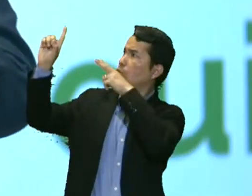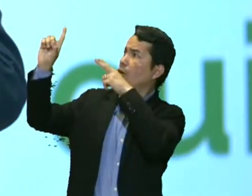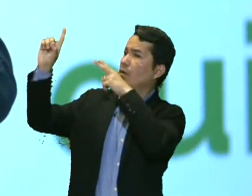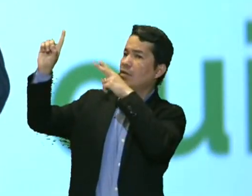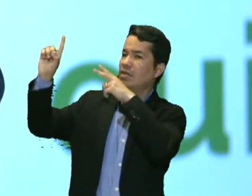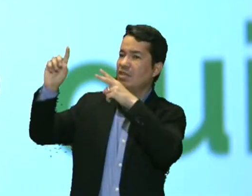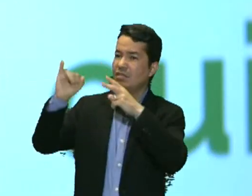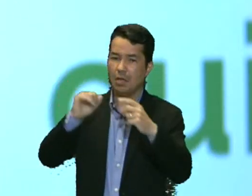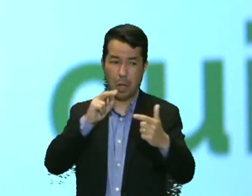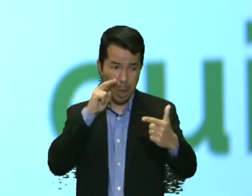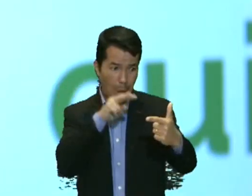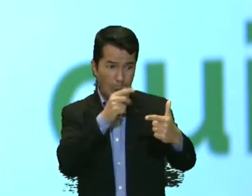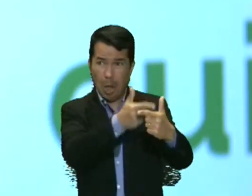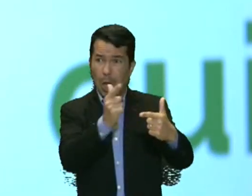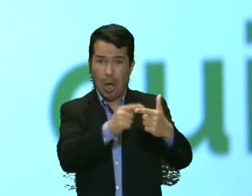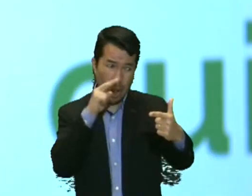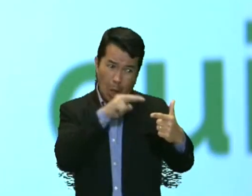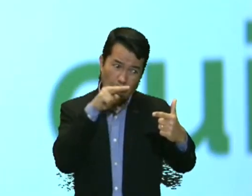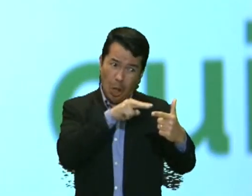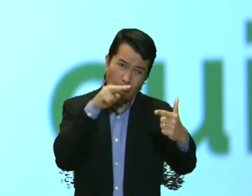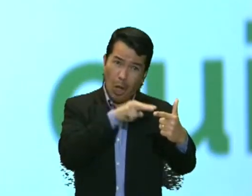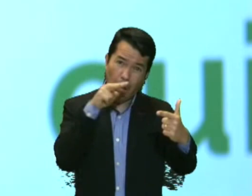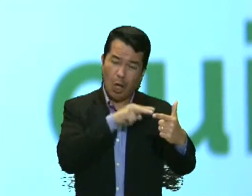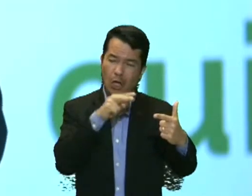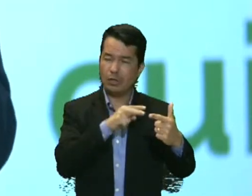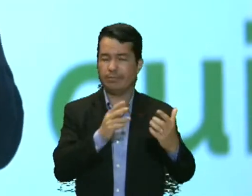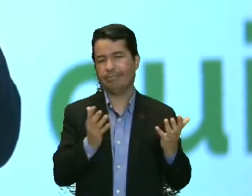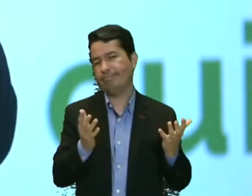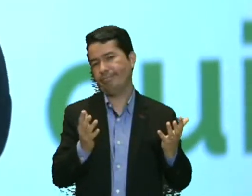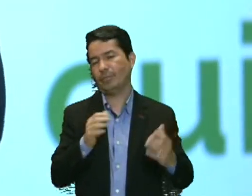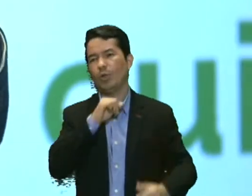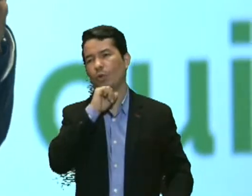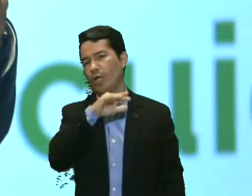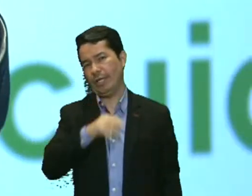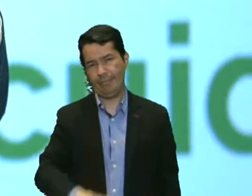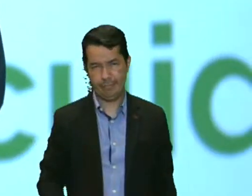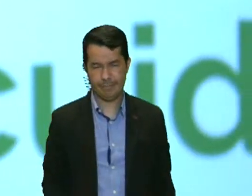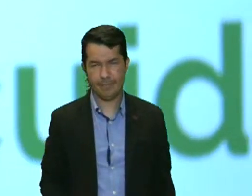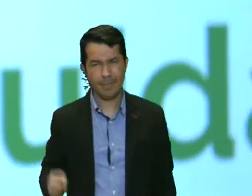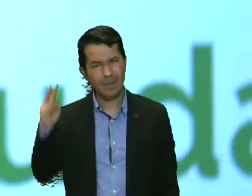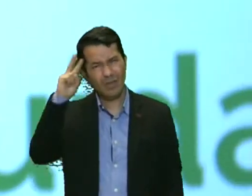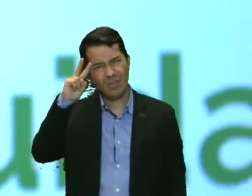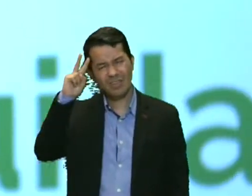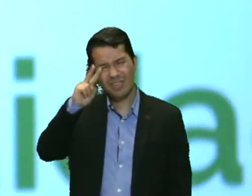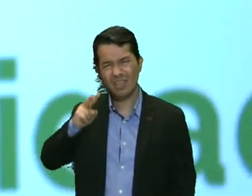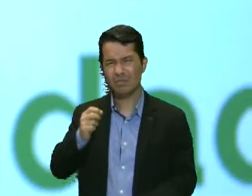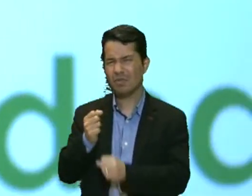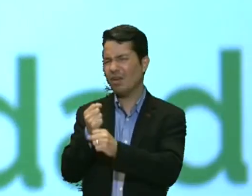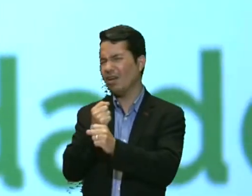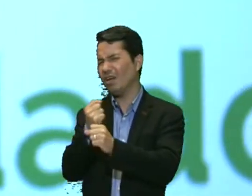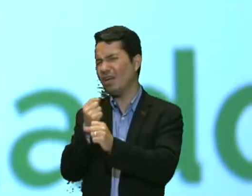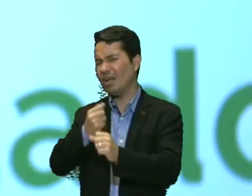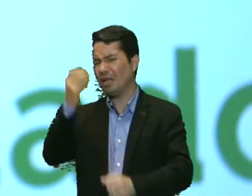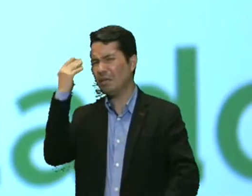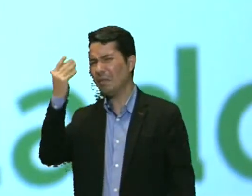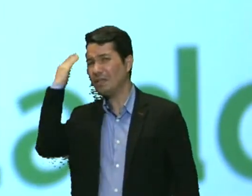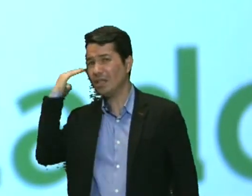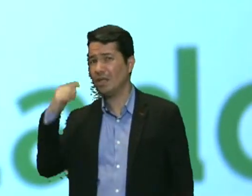Eu lembro, alguns anos atrás, quando fui para o Haiti, a pastora Dona Irã foi junto e nós fomos com um grupo